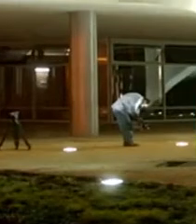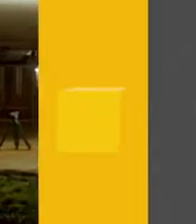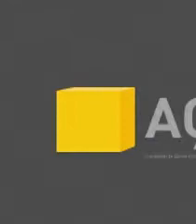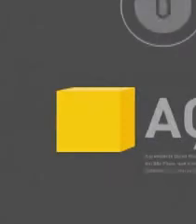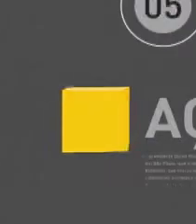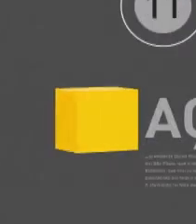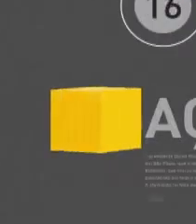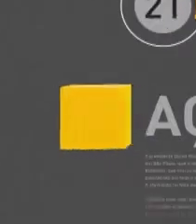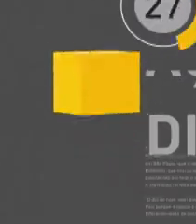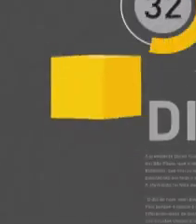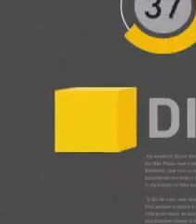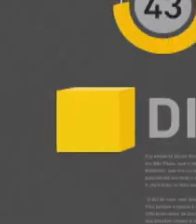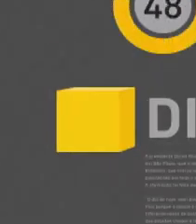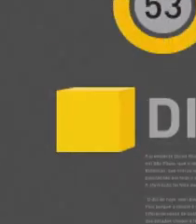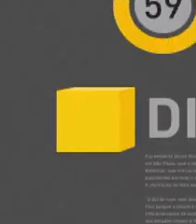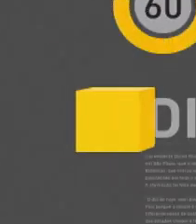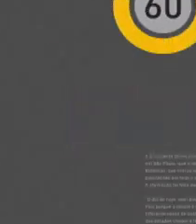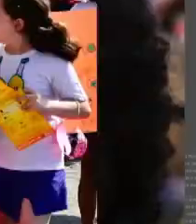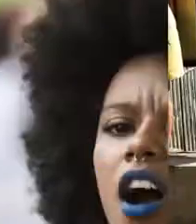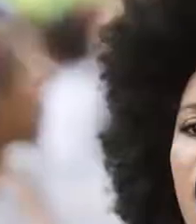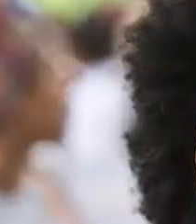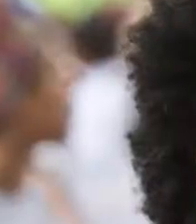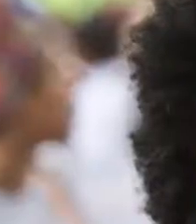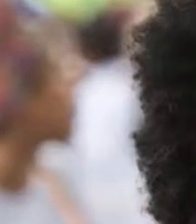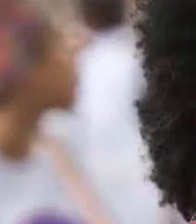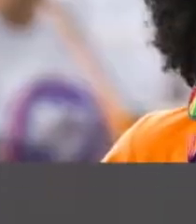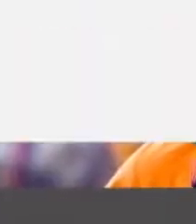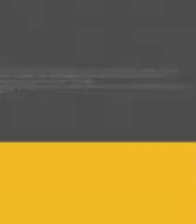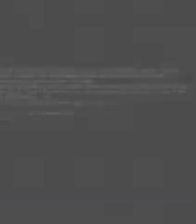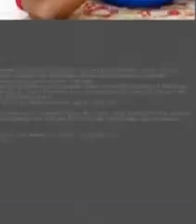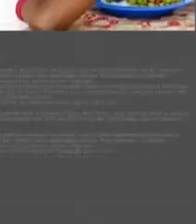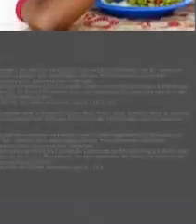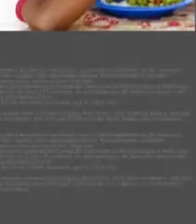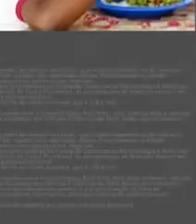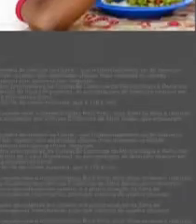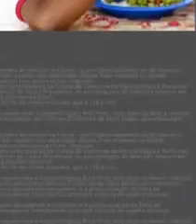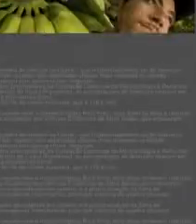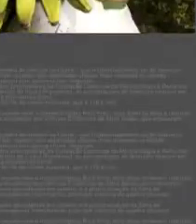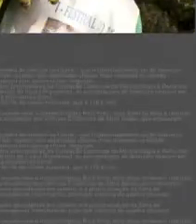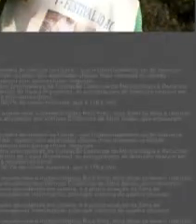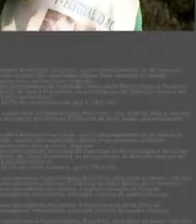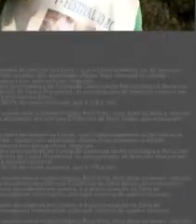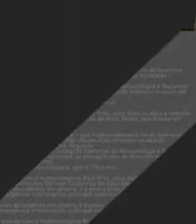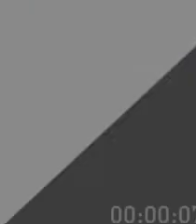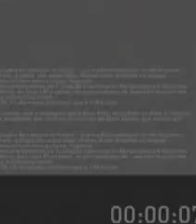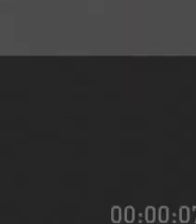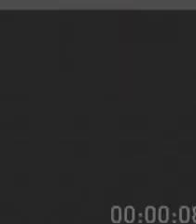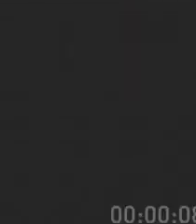Música